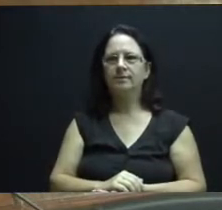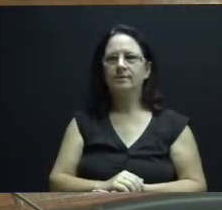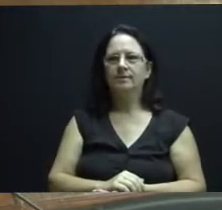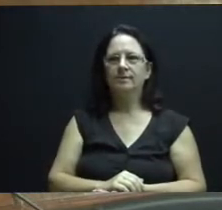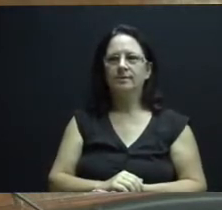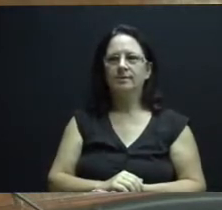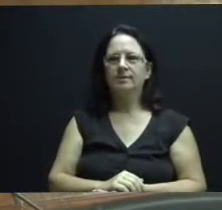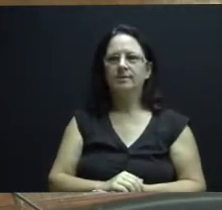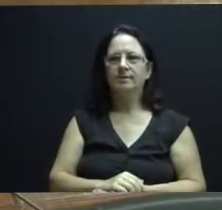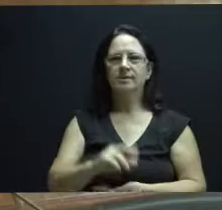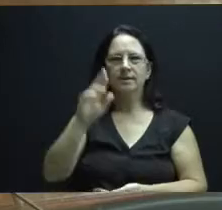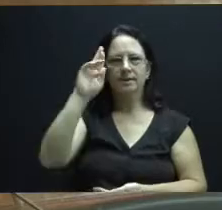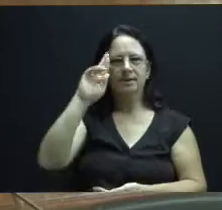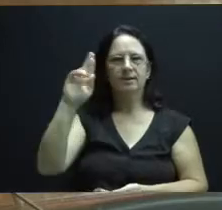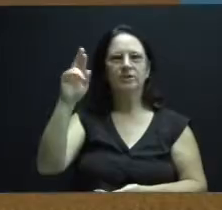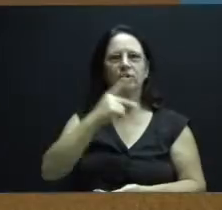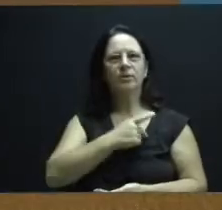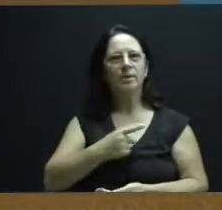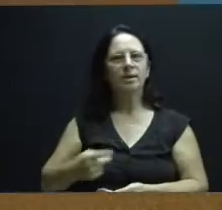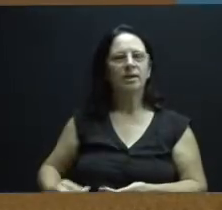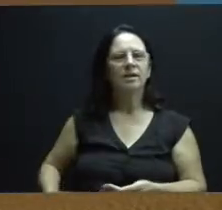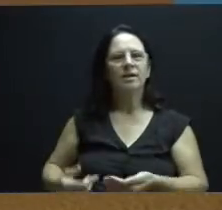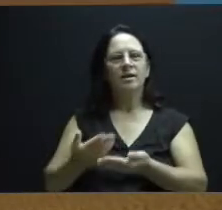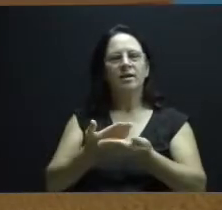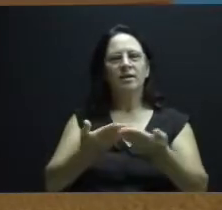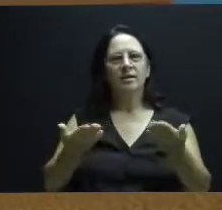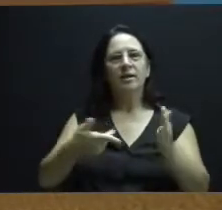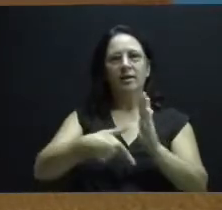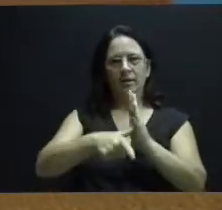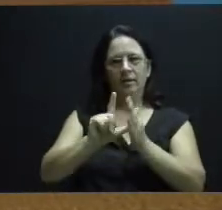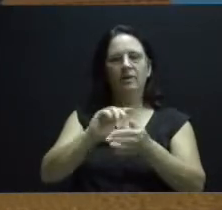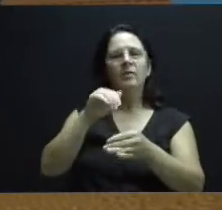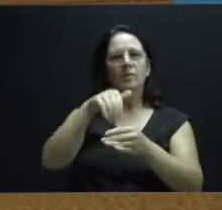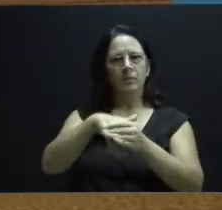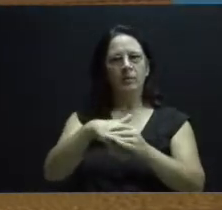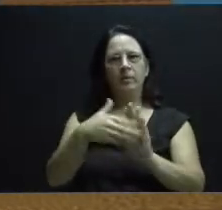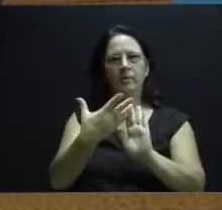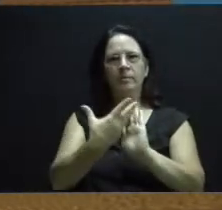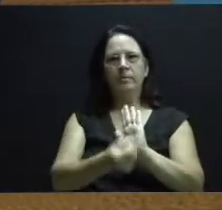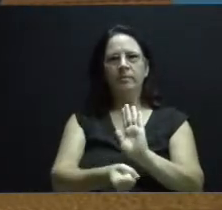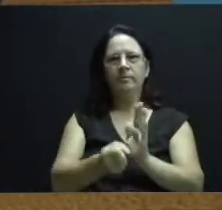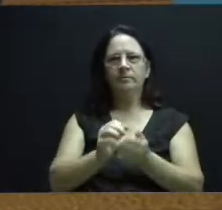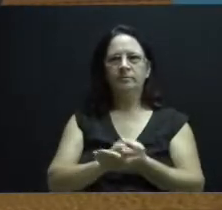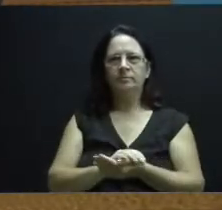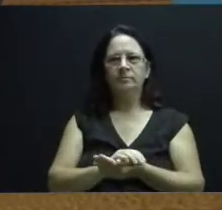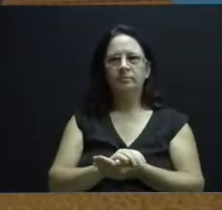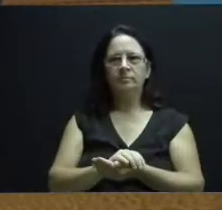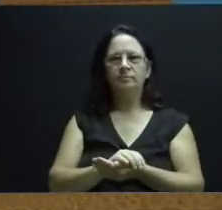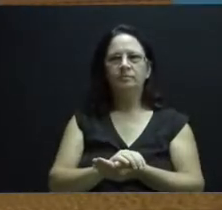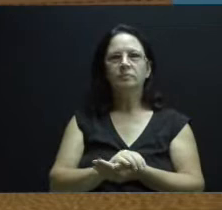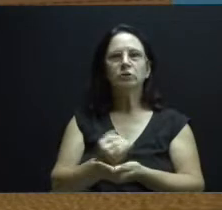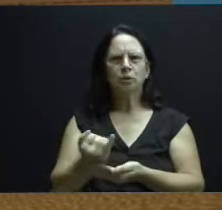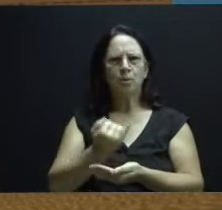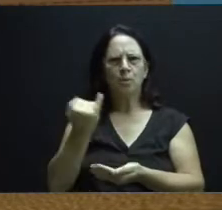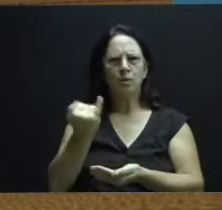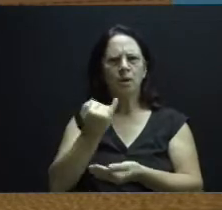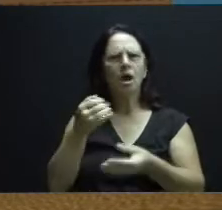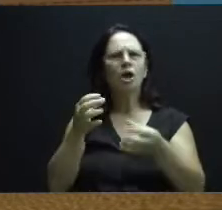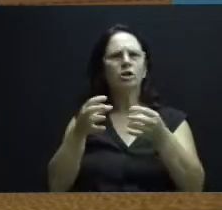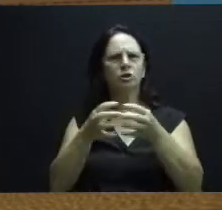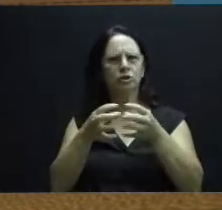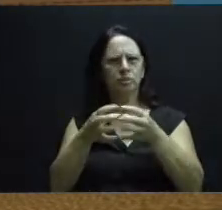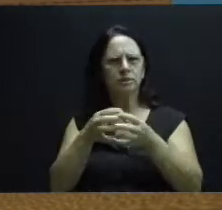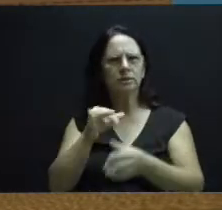seu presidente e nobres pares antecipando o meu voto favorável suma importância essa comissão de